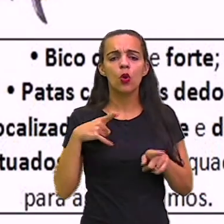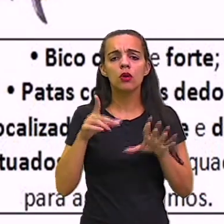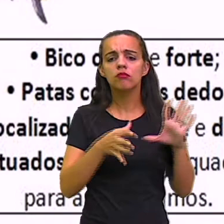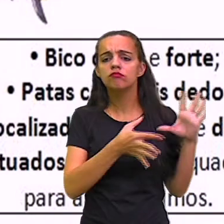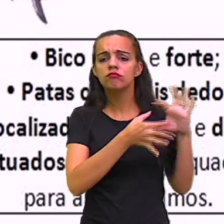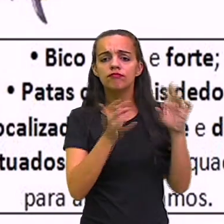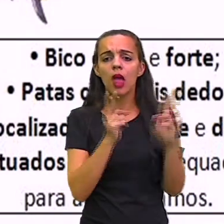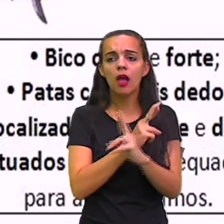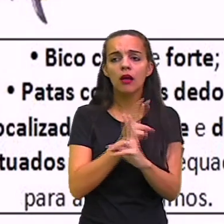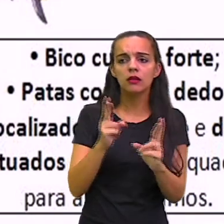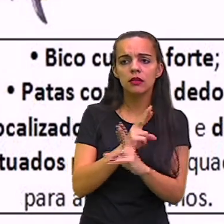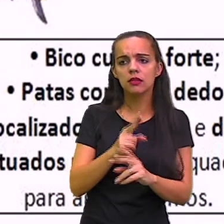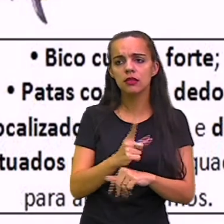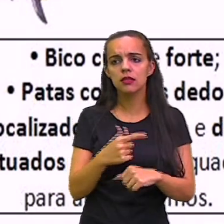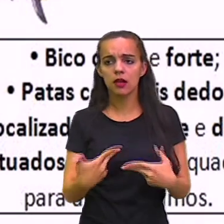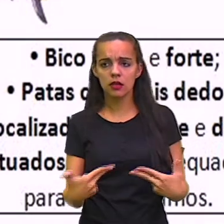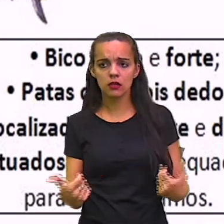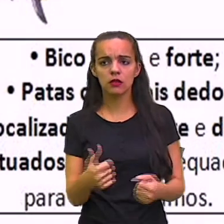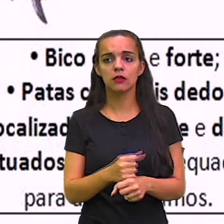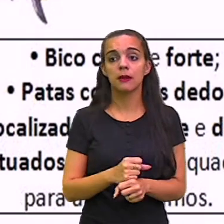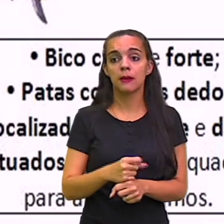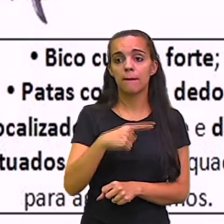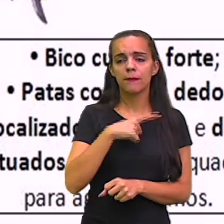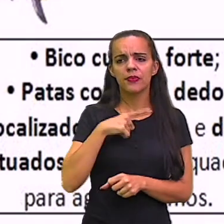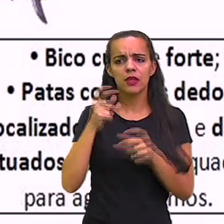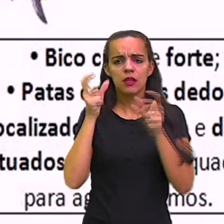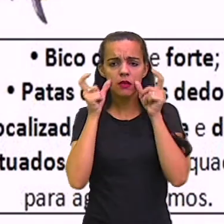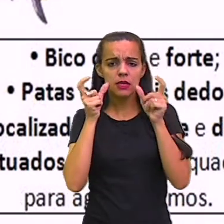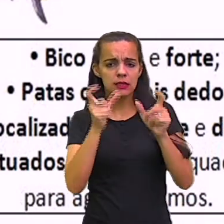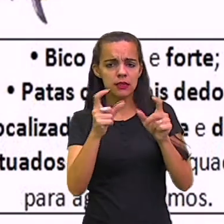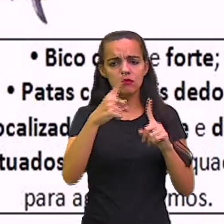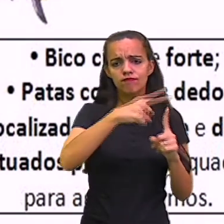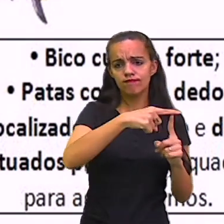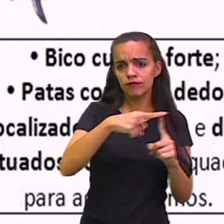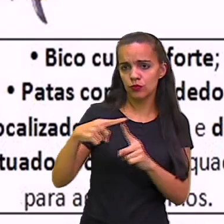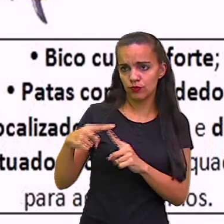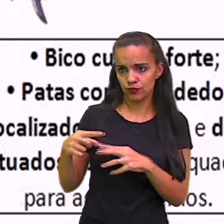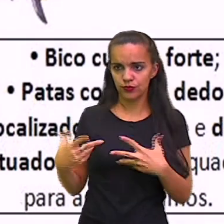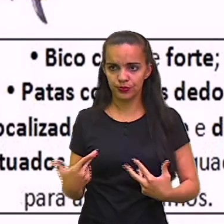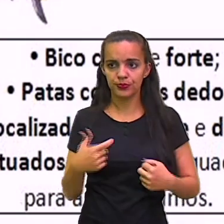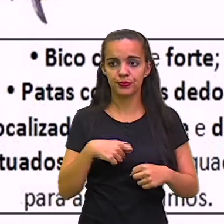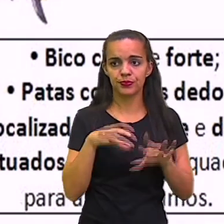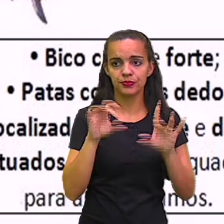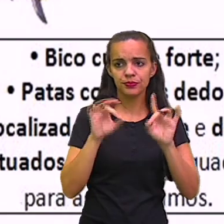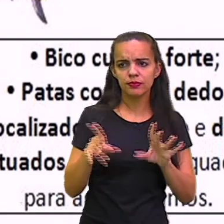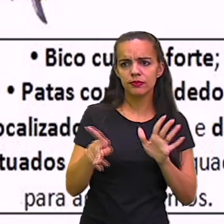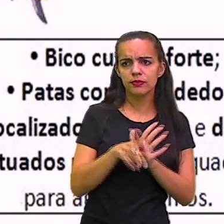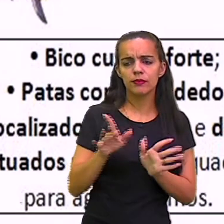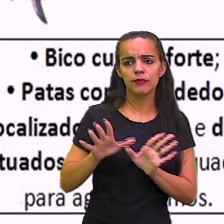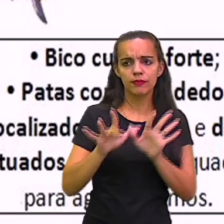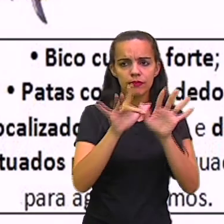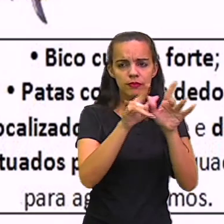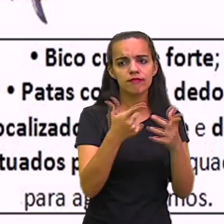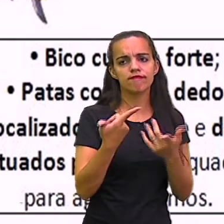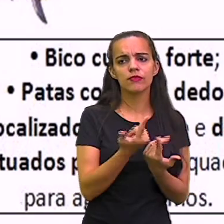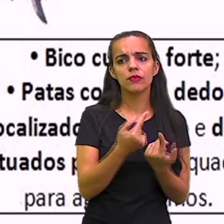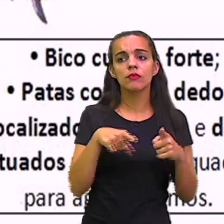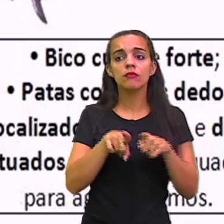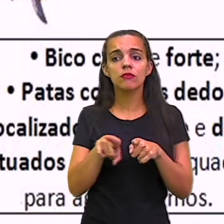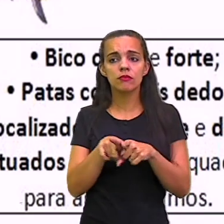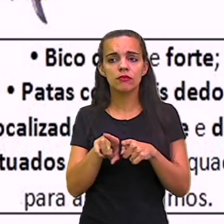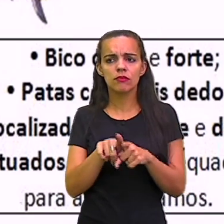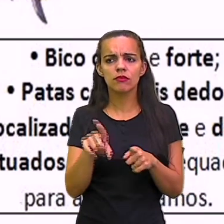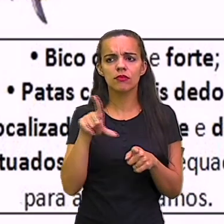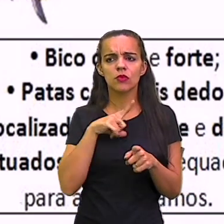relacionados à condição de voo que existe que existem na espécie o que estão em extinção e que é preciso